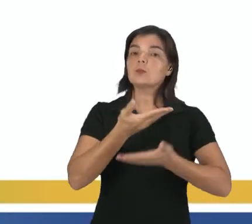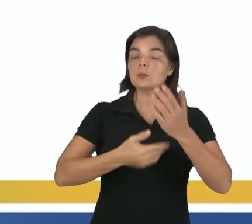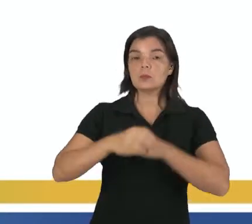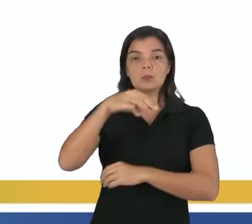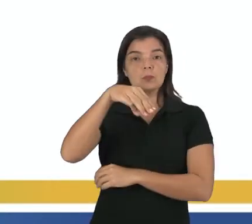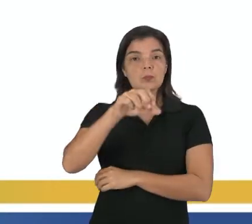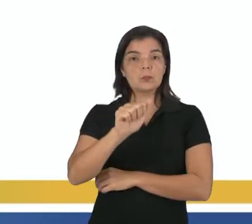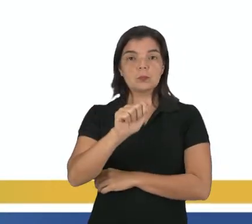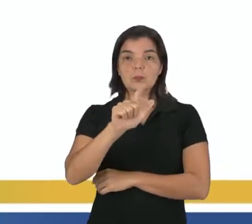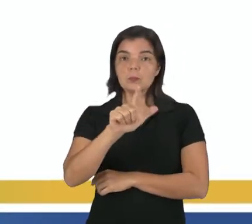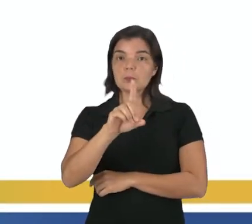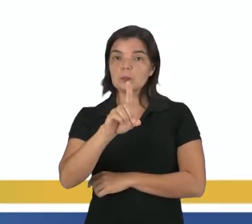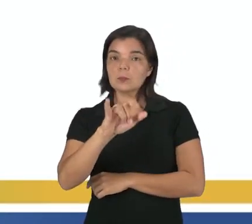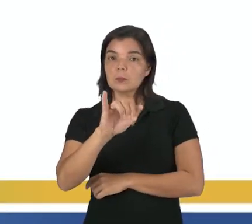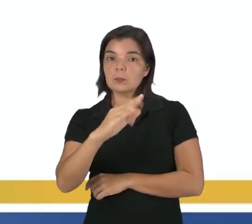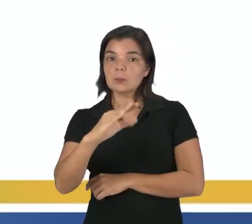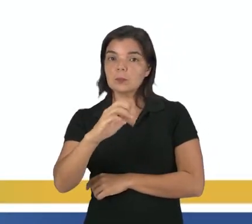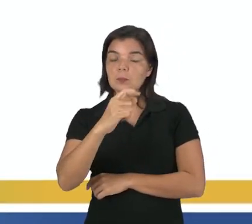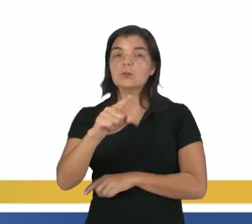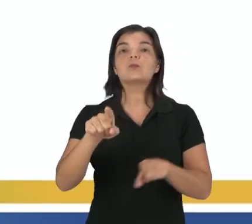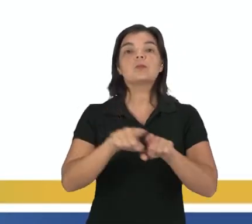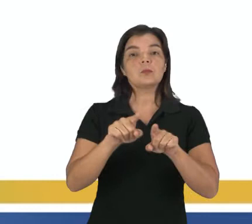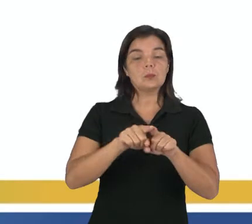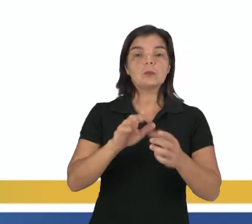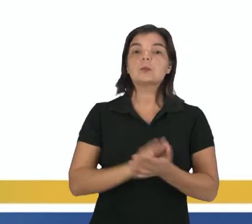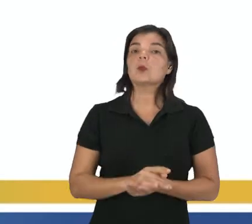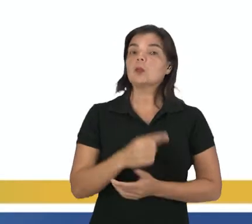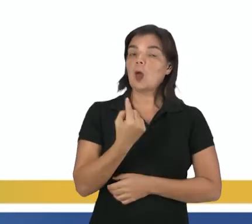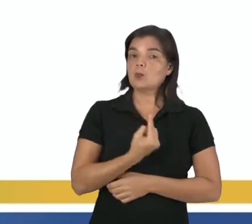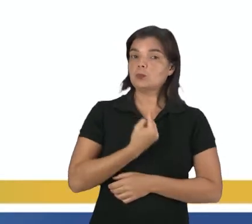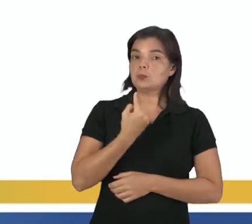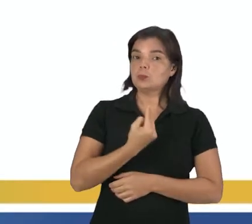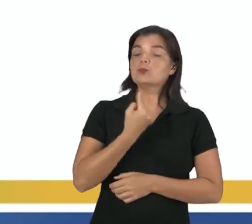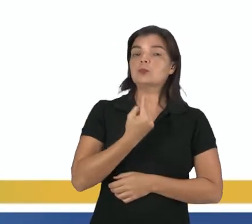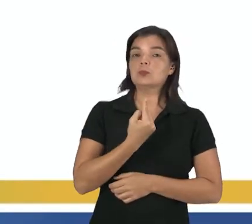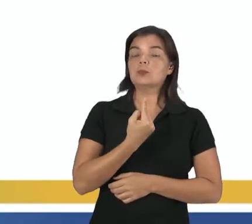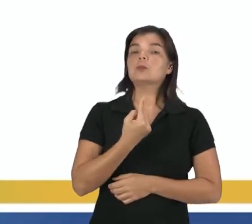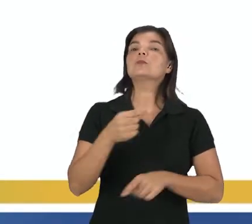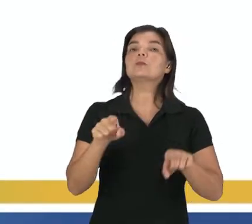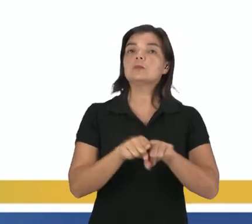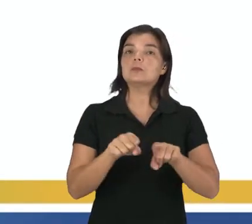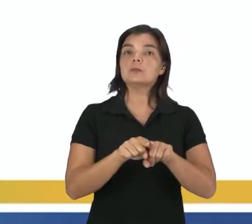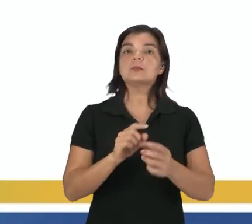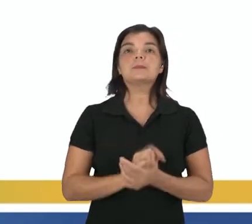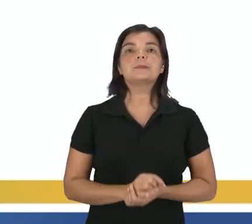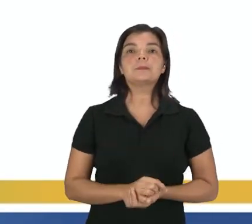à maldição. Ela está no singular porque a palavra maldição está no singular.